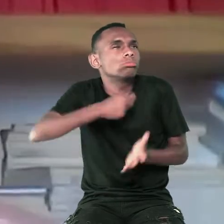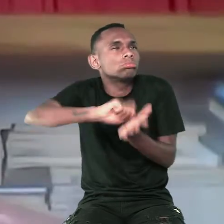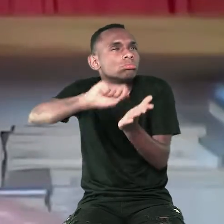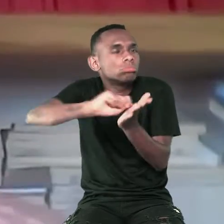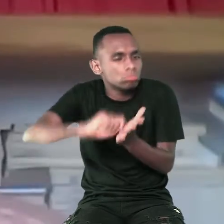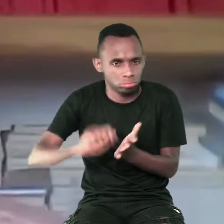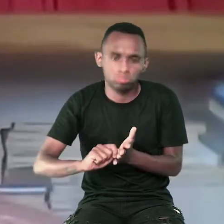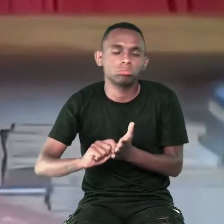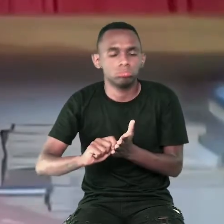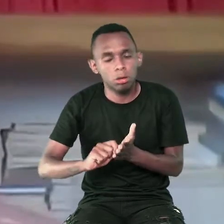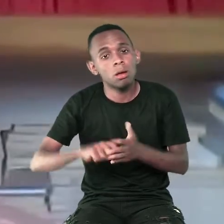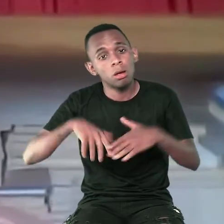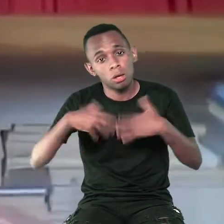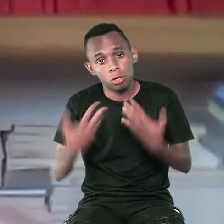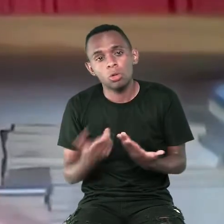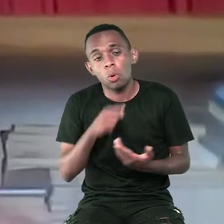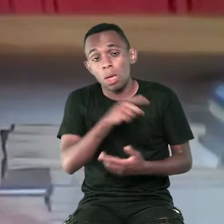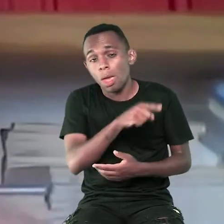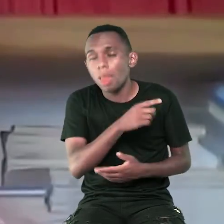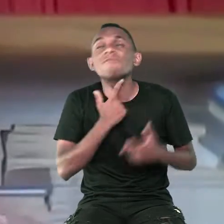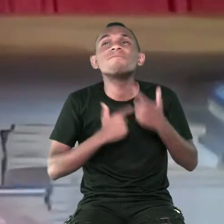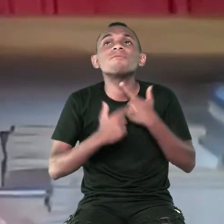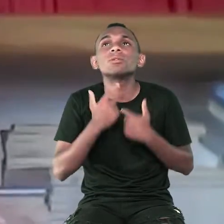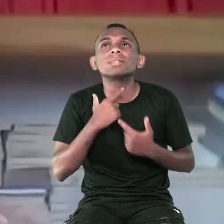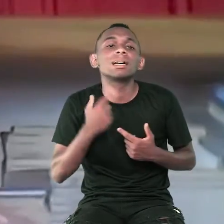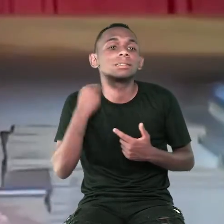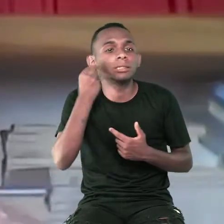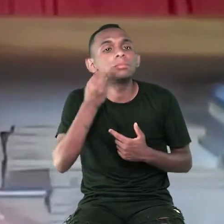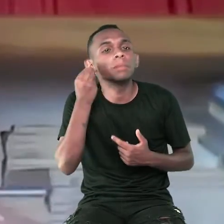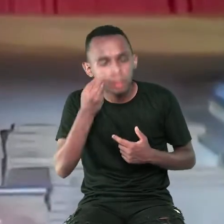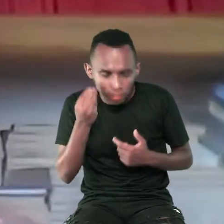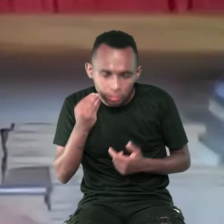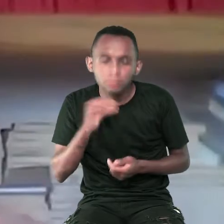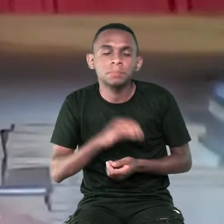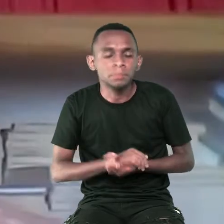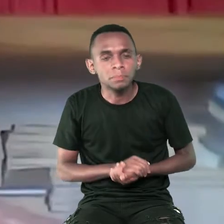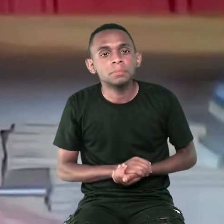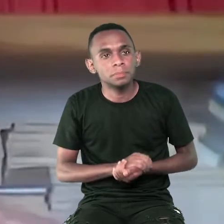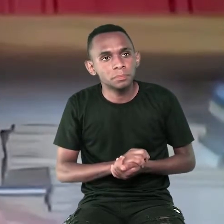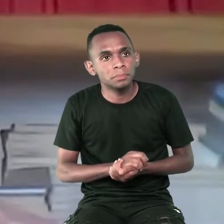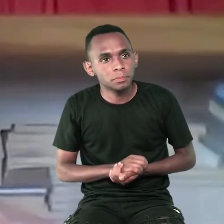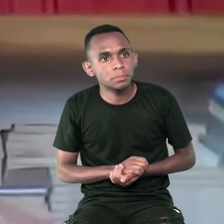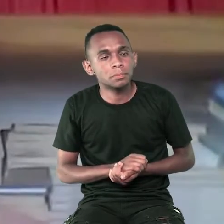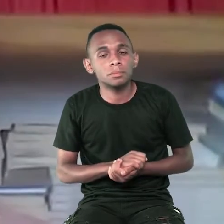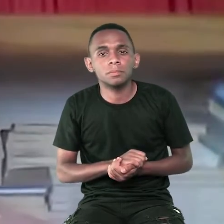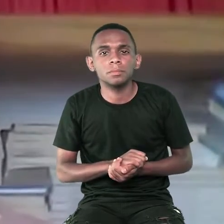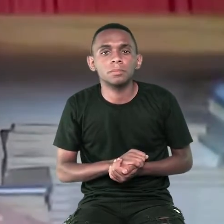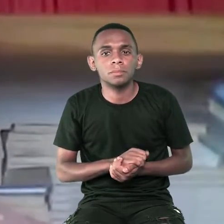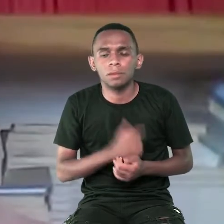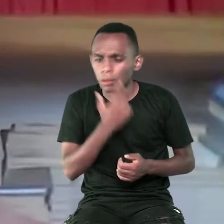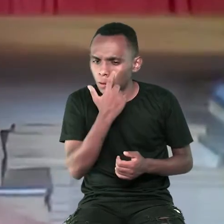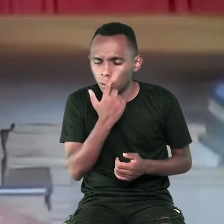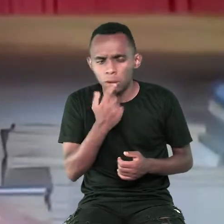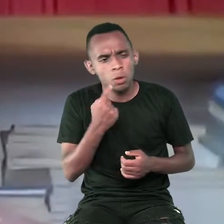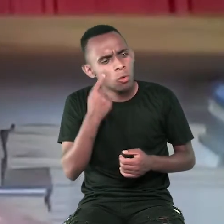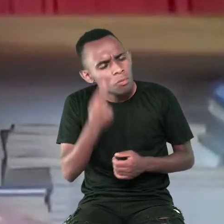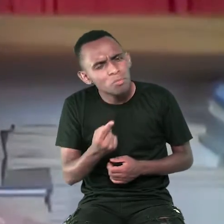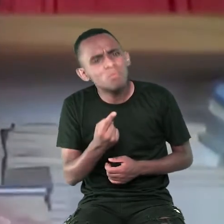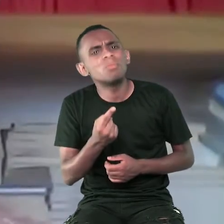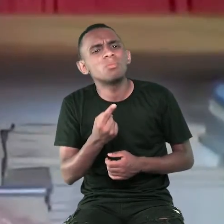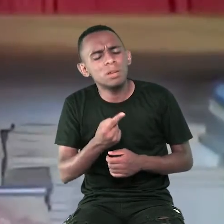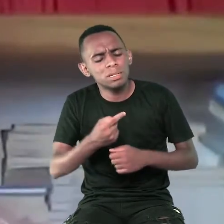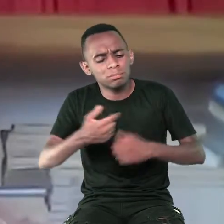contando, do que ela estava vivendo naquele momento. e eu a vi ali na beira